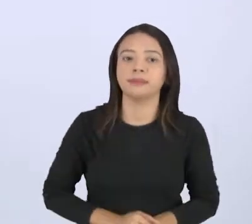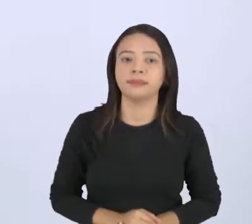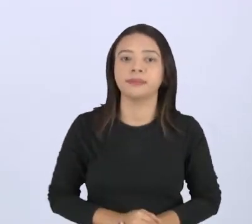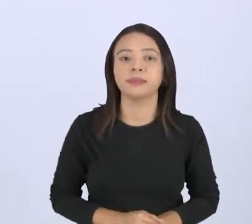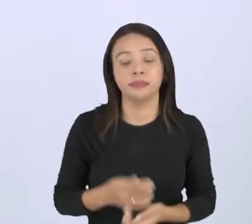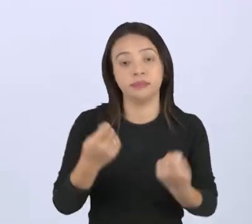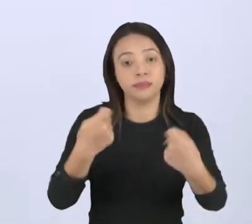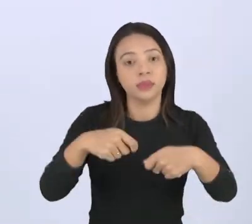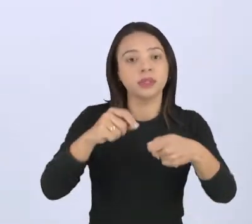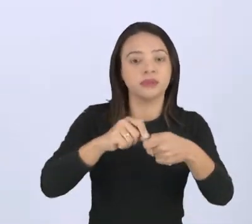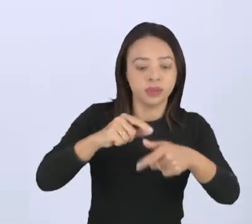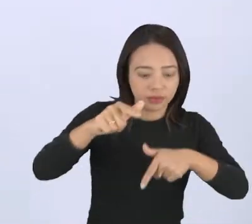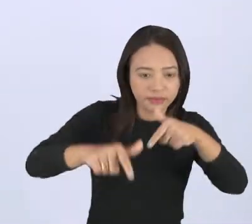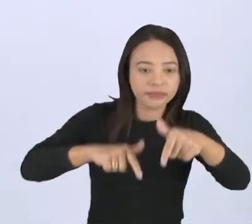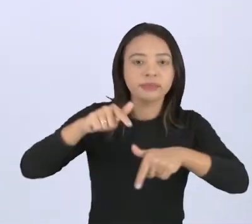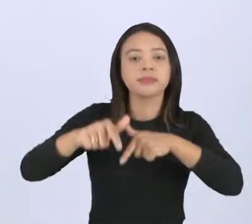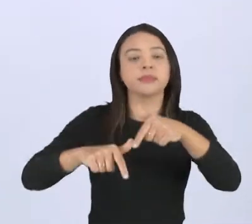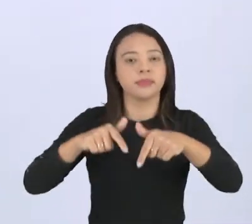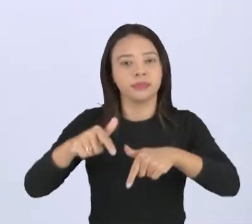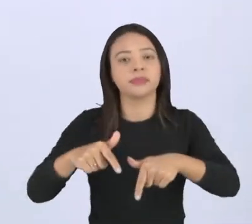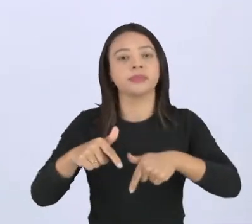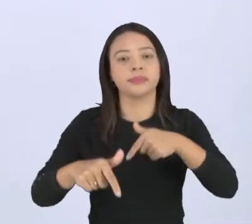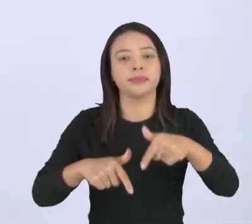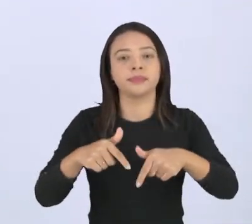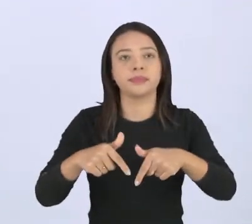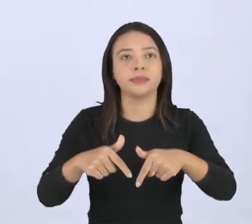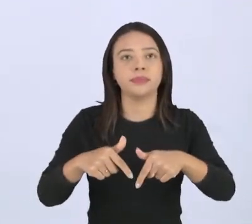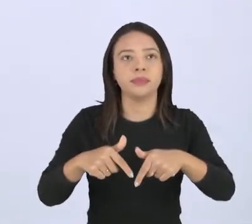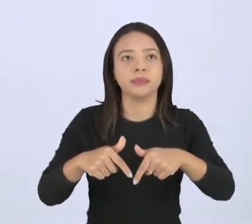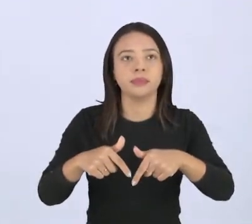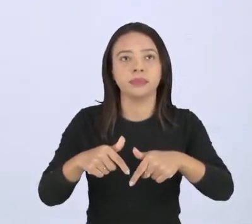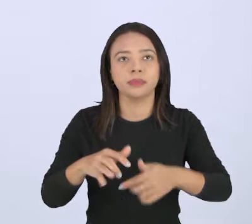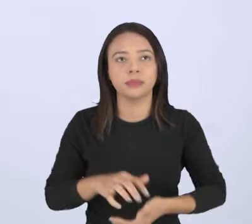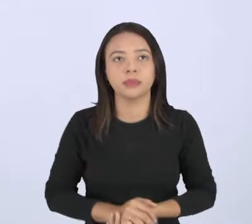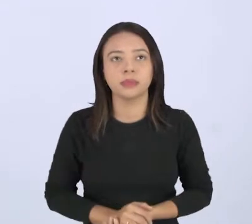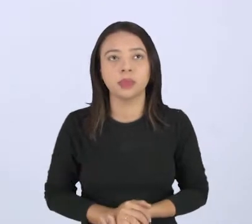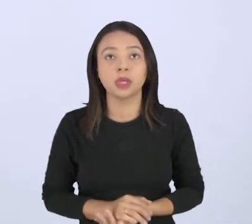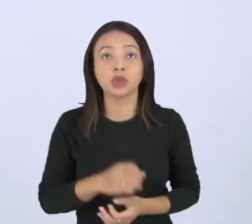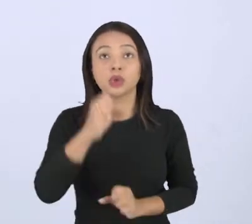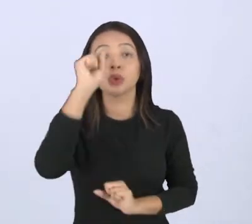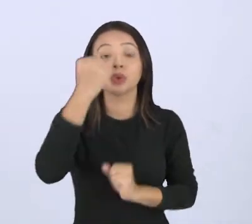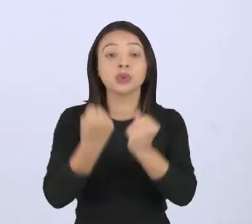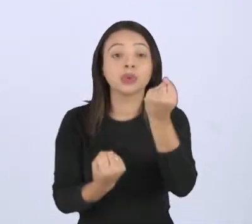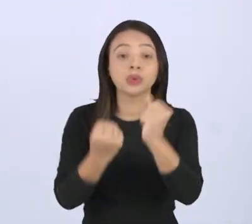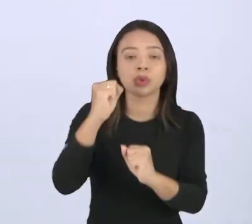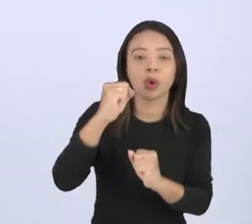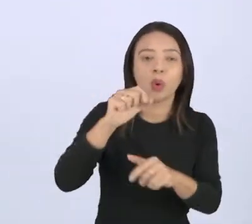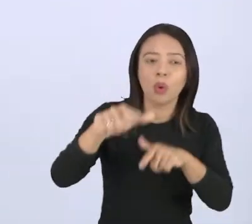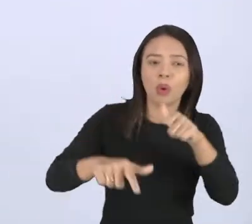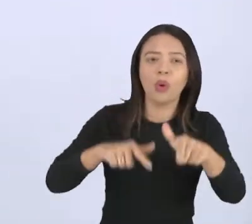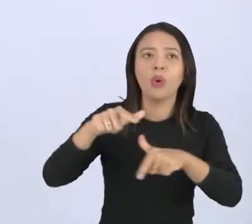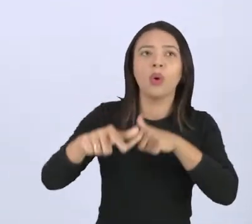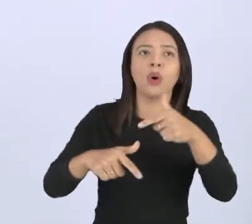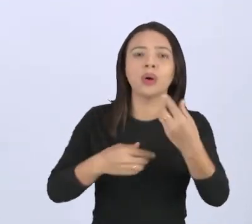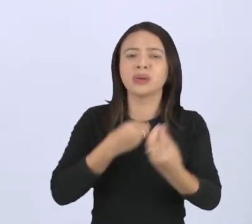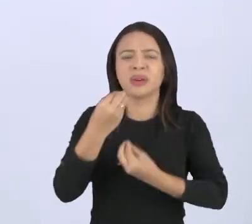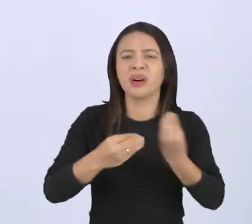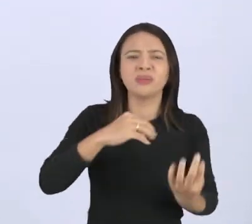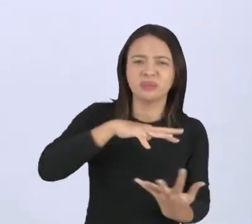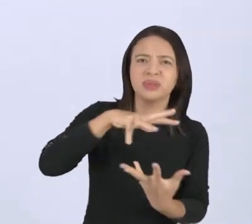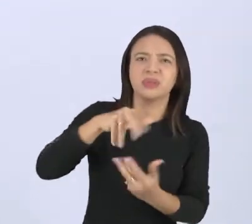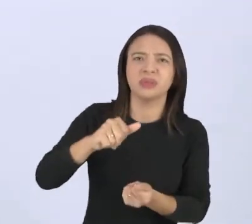exercer o trabalho que está sendo ofertado para você. Como a industrialização alterou o trabalho no